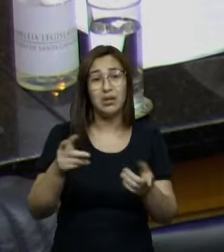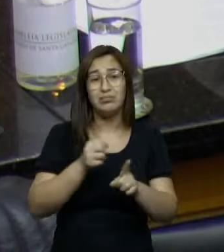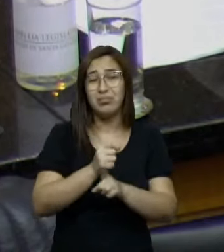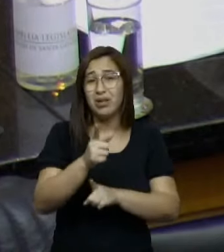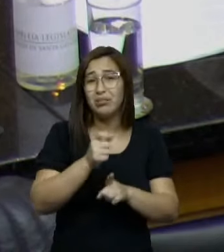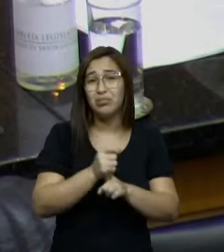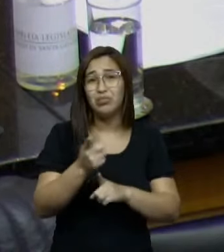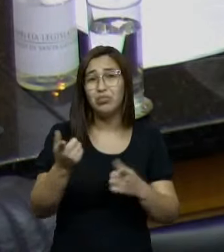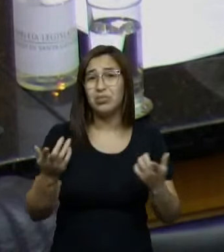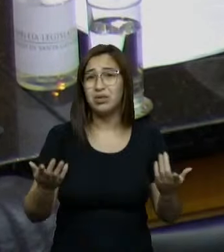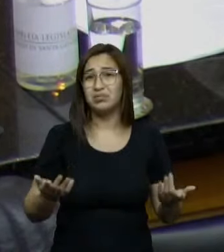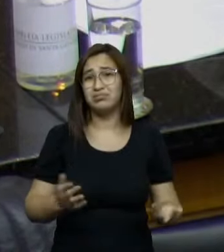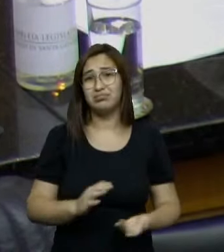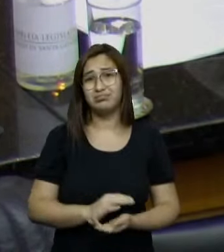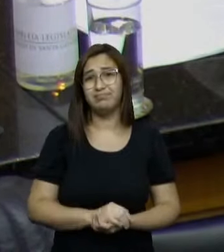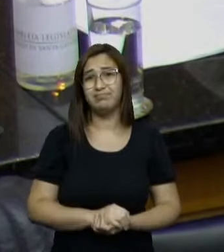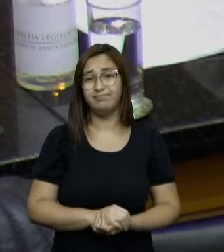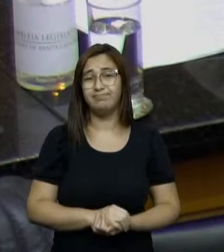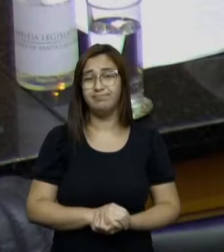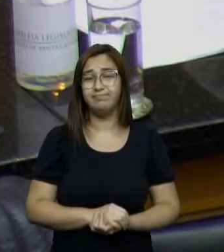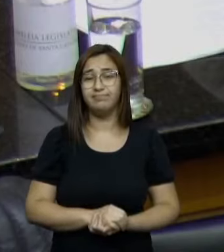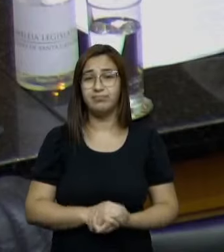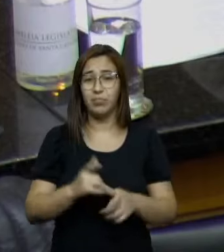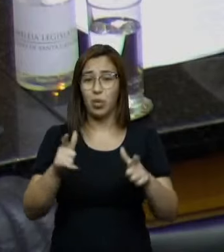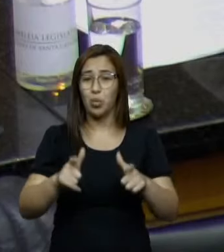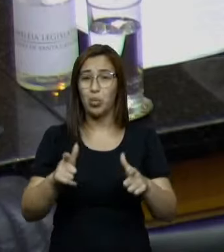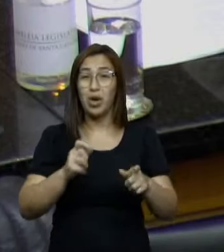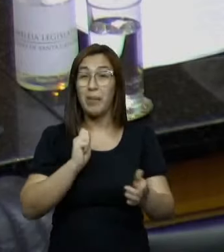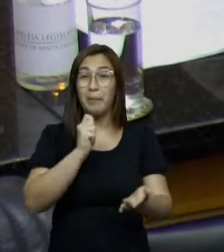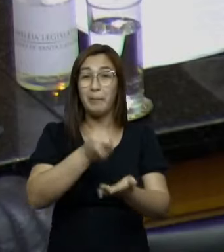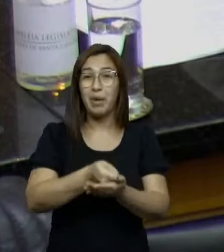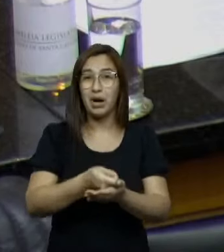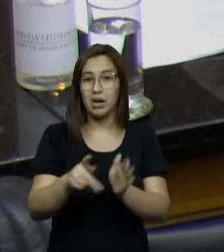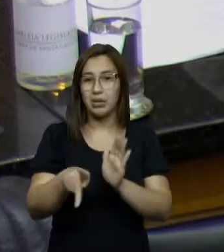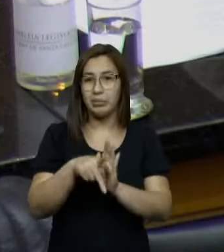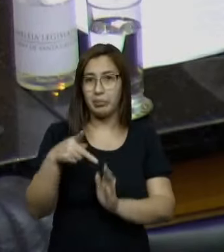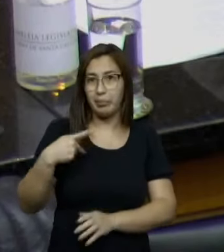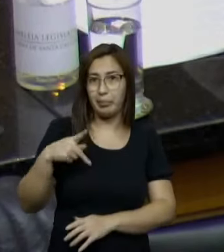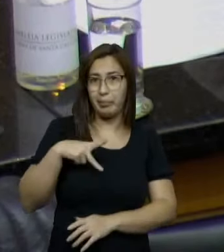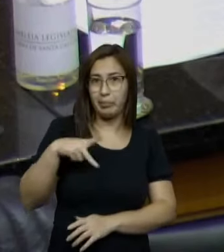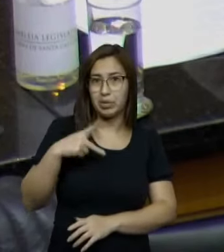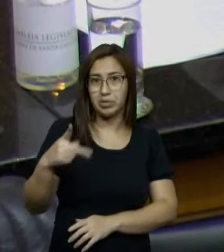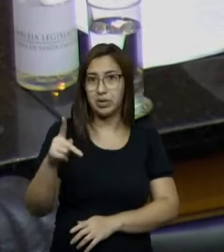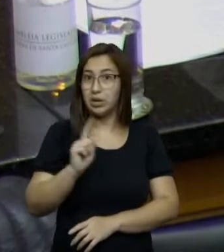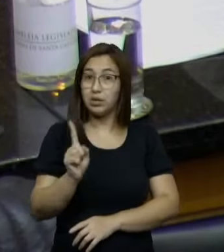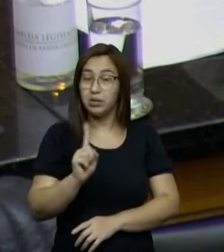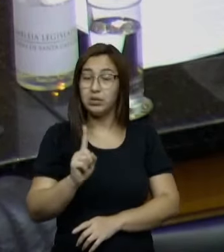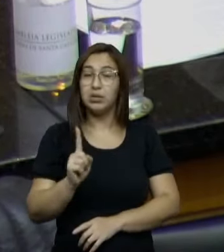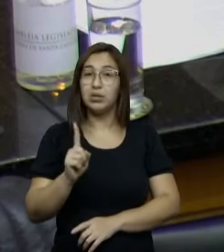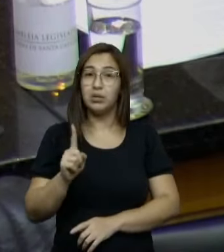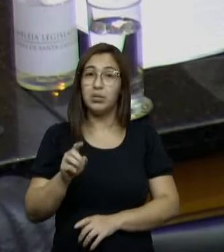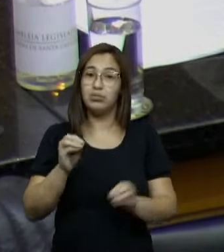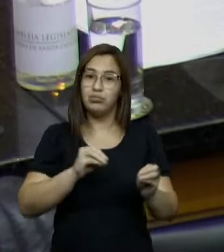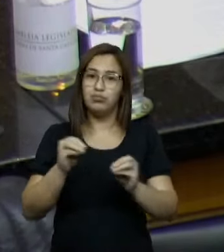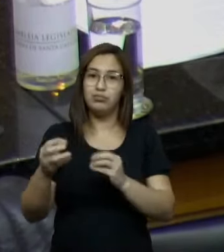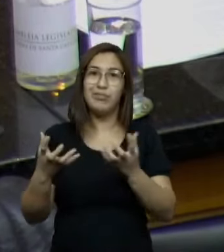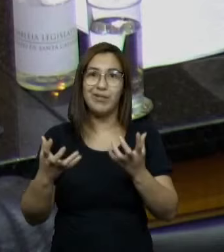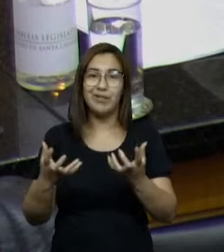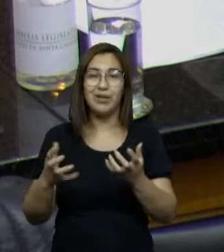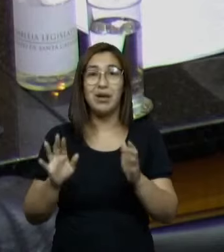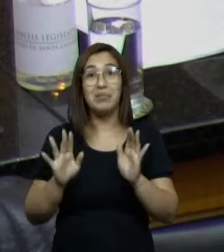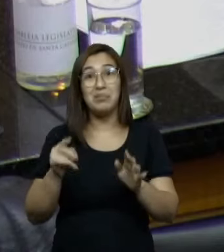Nem é um lugar próprio, um lugar alugado, que eles têm lá vontade de mudar para um lugar próprio. Mas isso não é